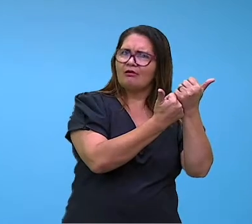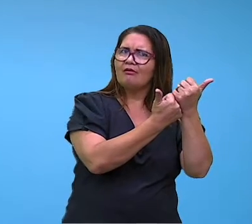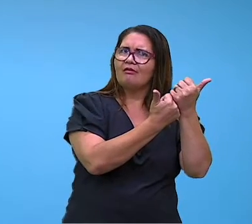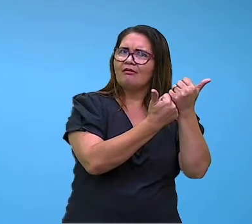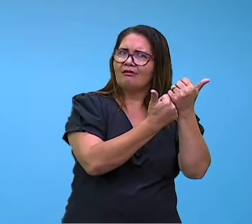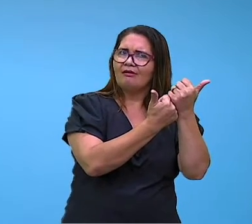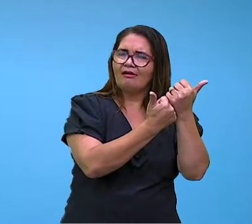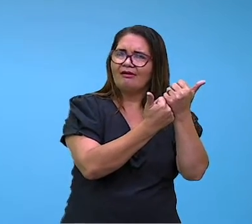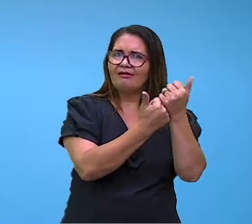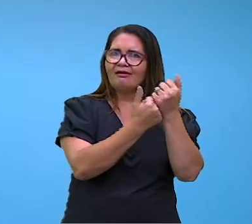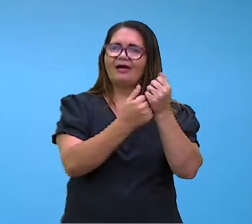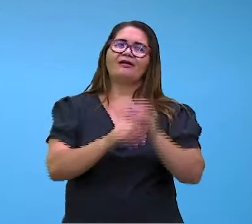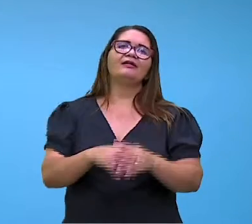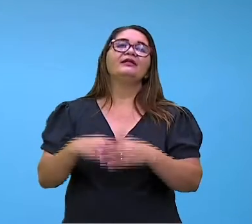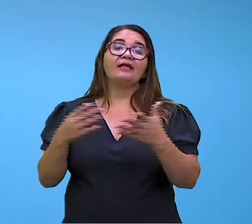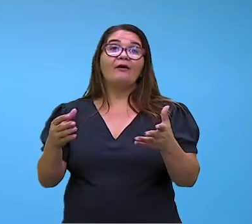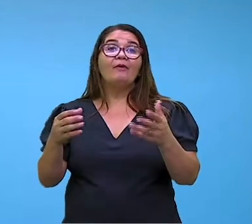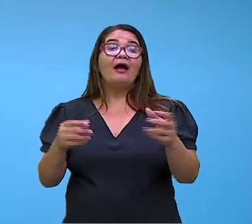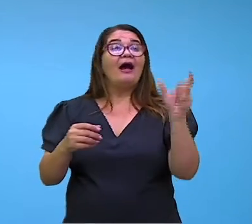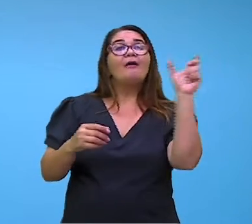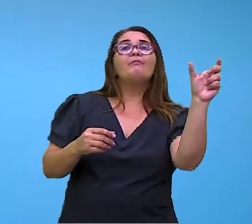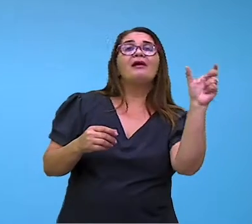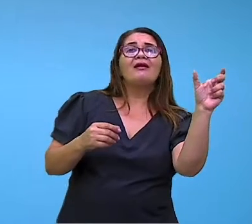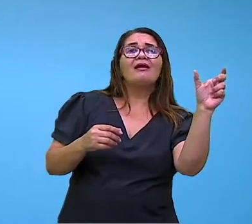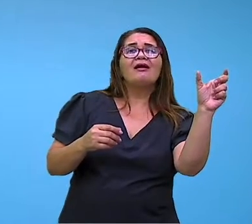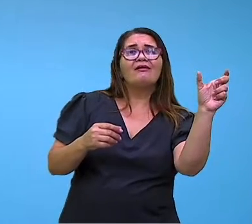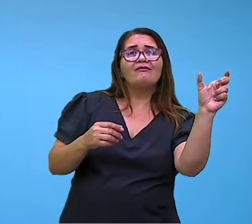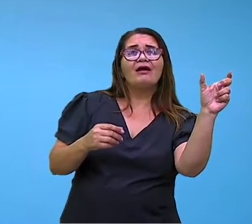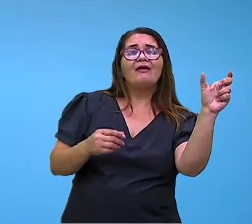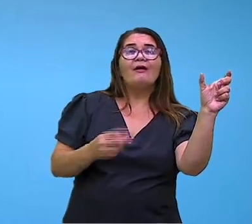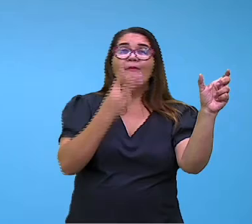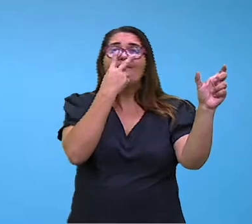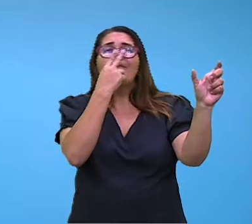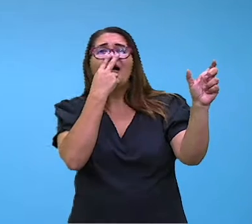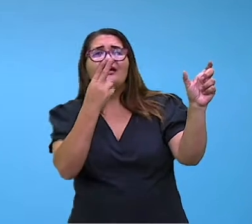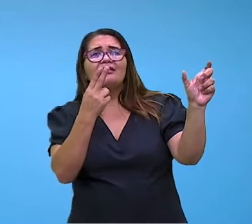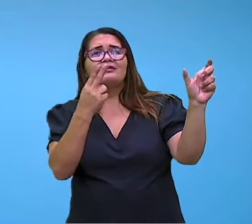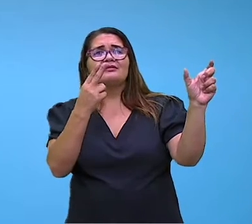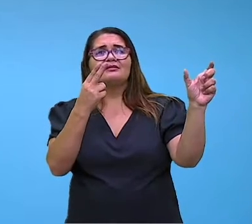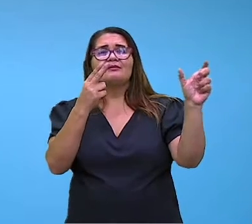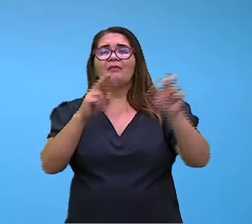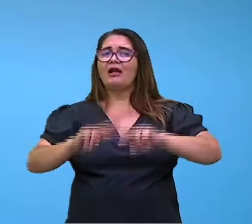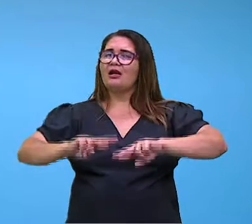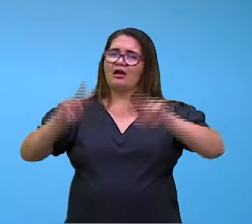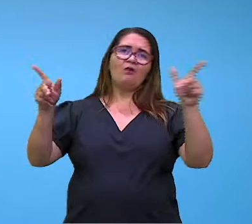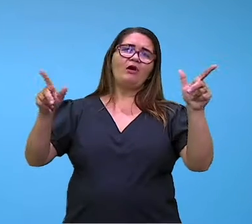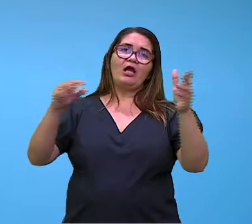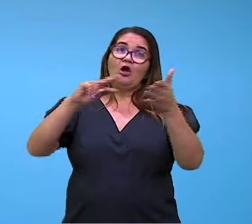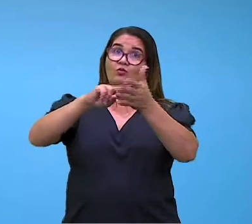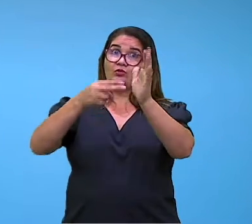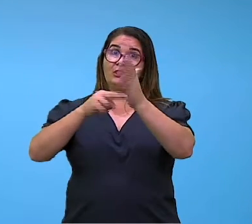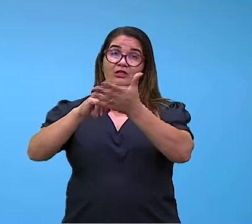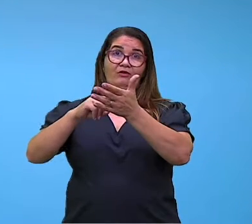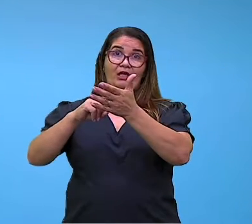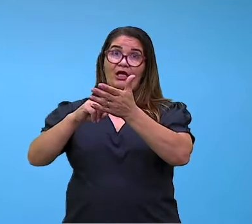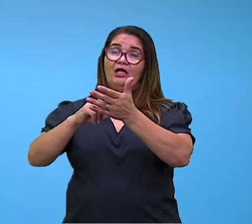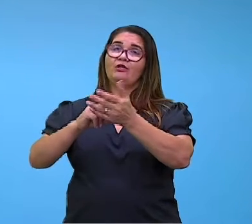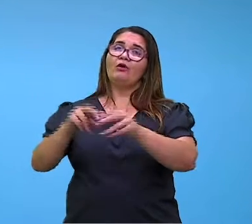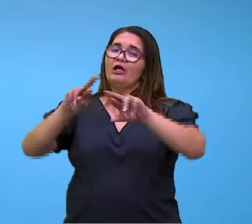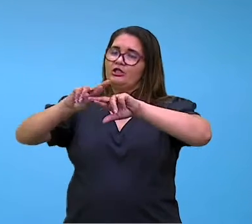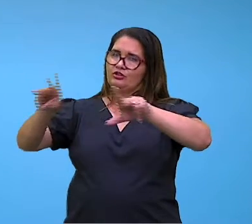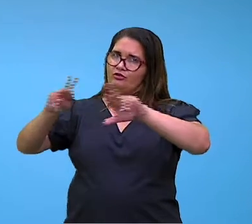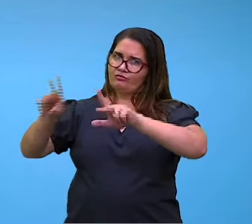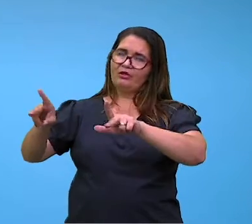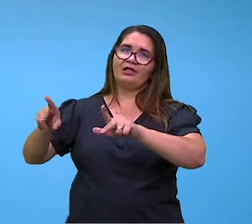apoiar, ok? Support. Vamos à próxima? Observe aí a nossa tirinha.